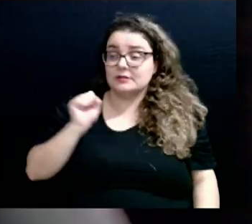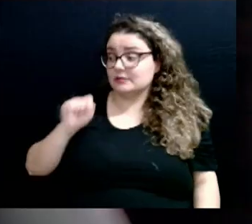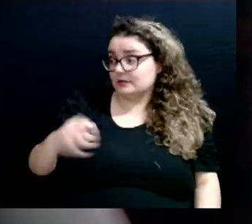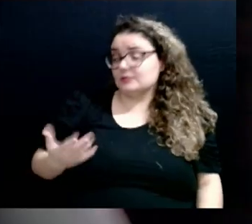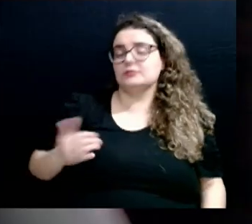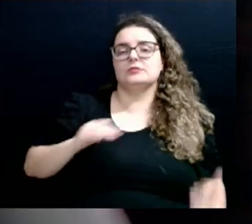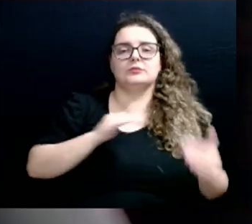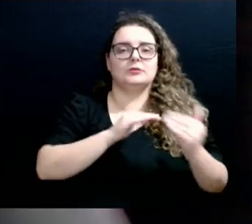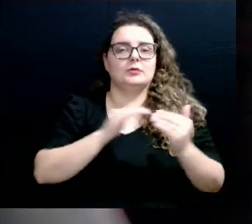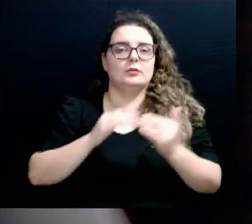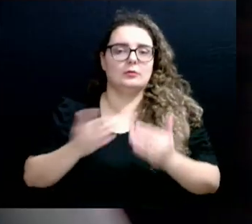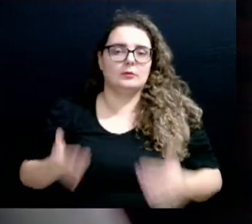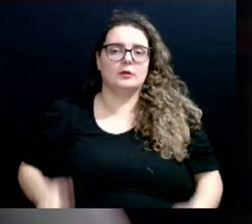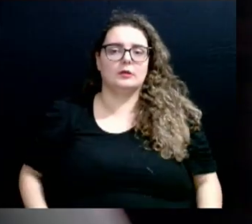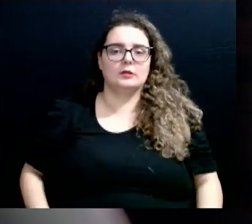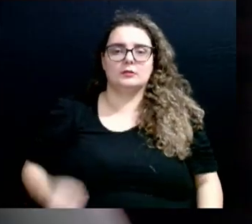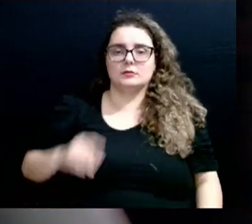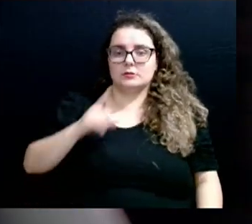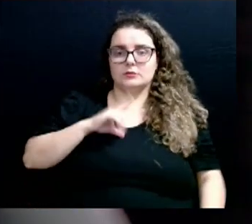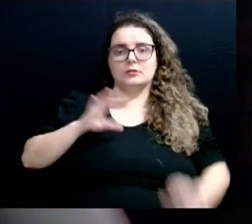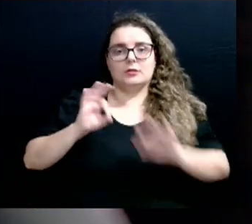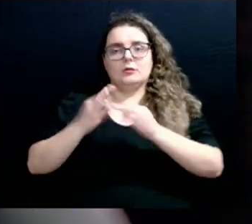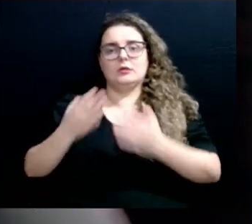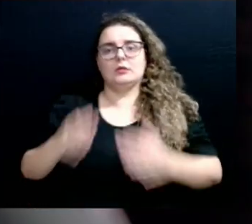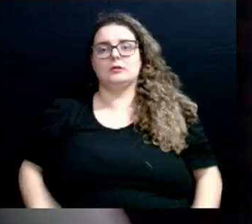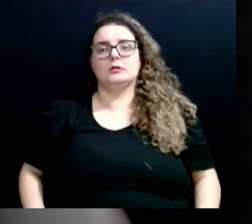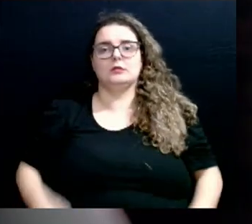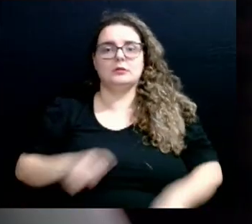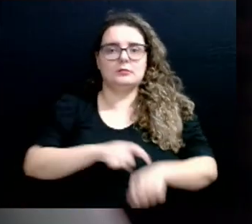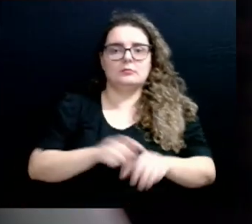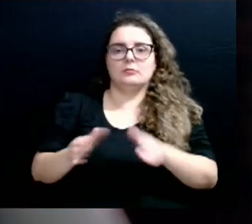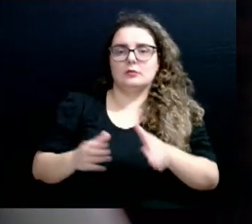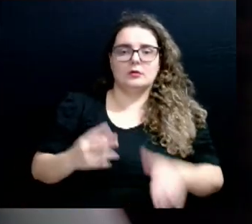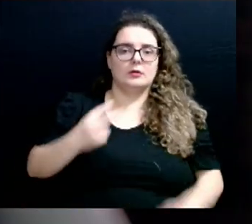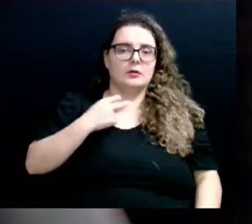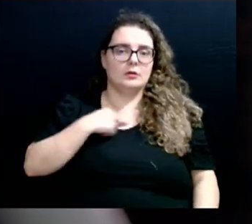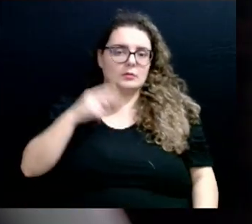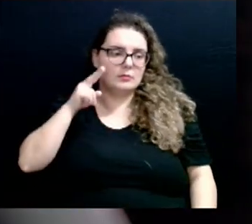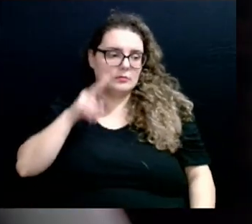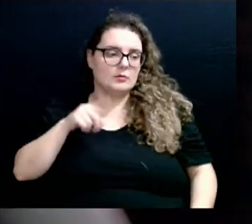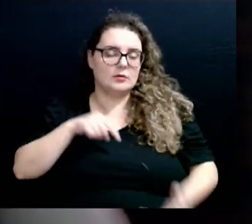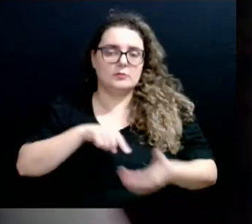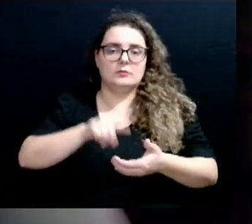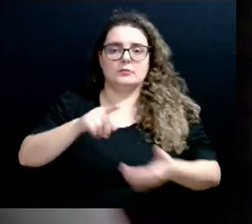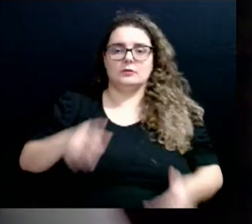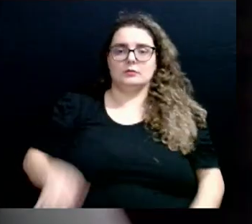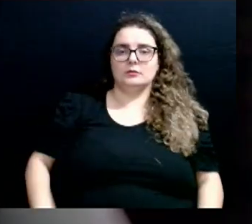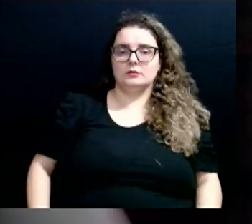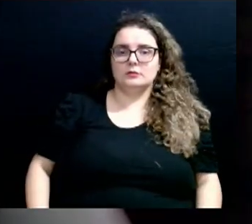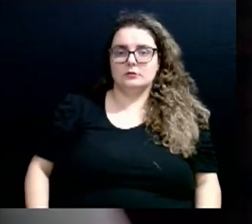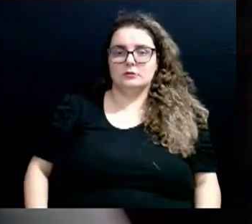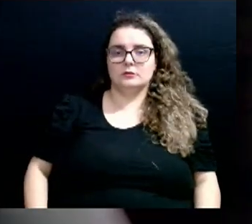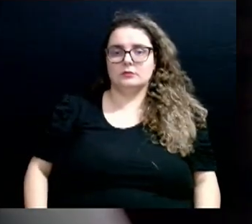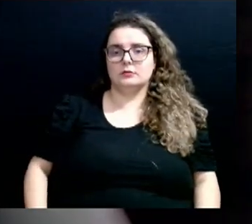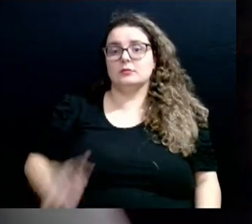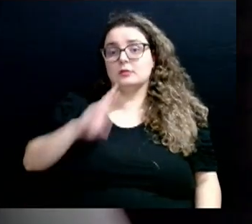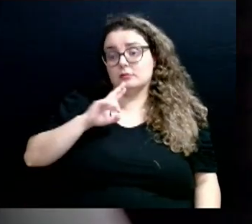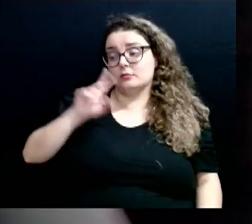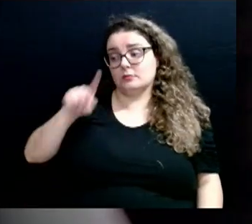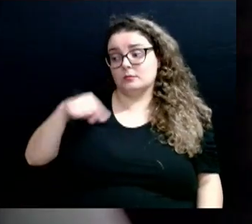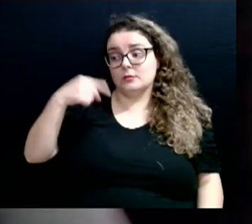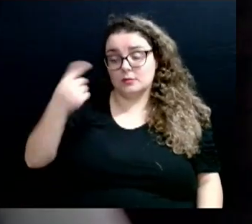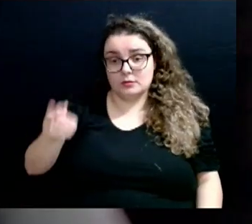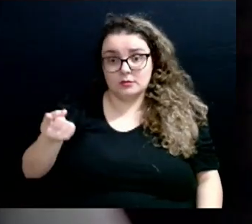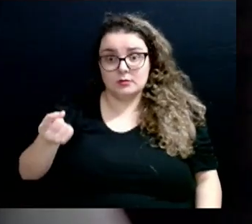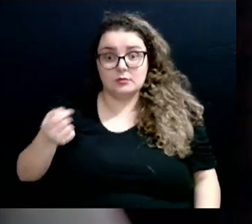você tiver um familiar, você fala, olha, nesse momento eu não vou estar podendo ver o celular, eu te respondo mais tarde, ou você olha e já dá